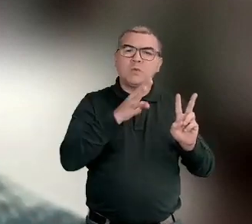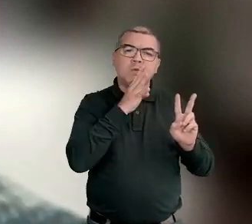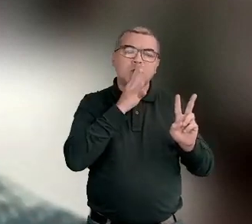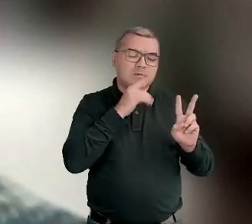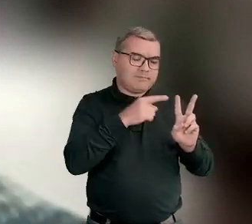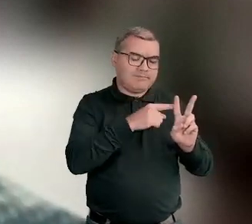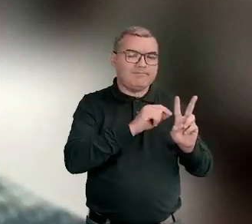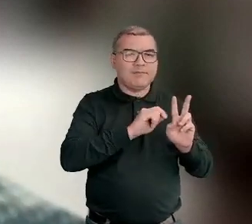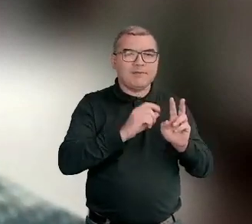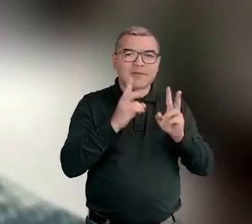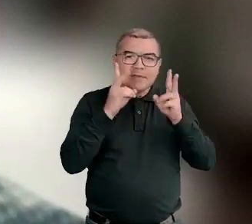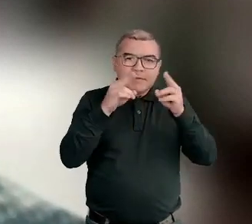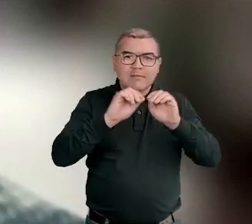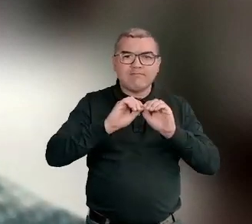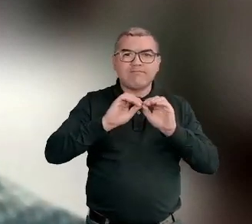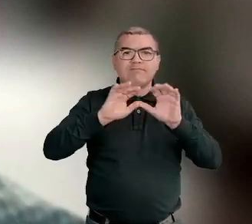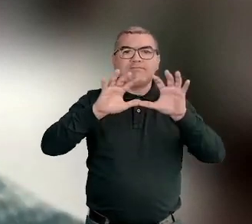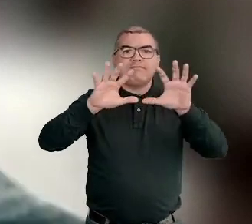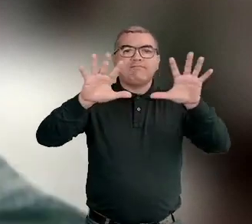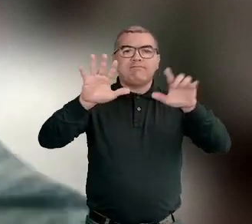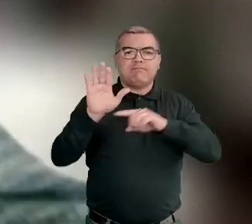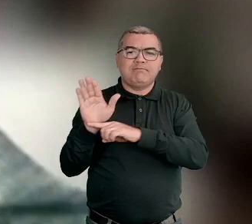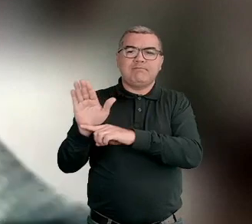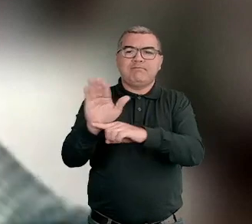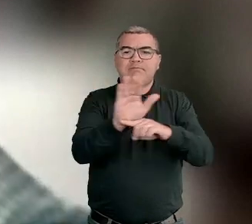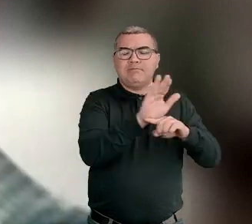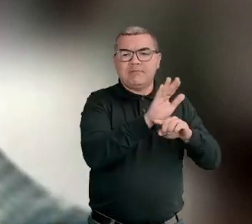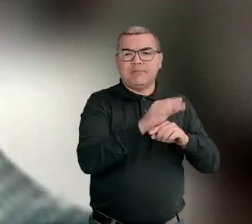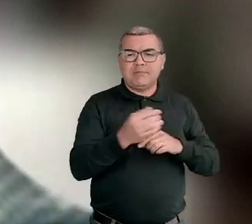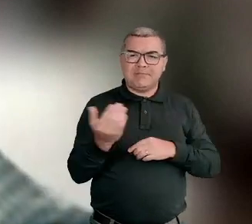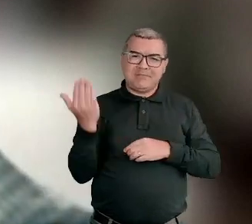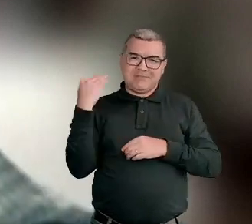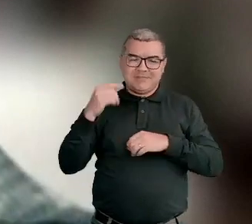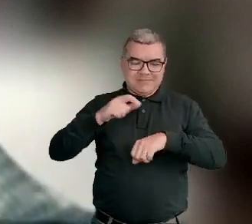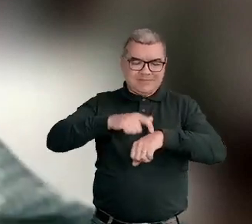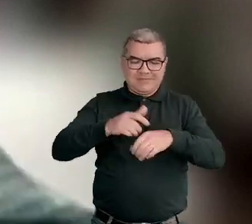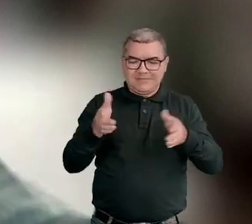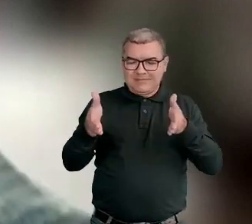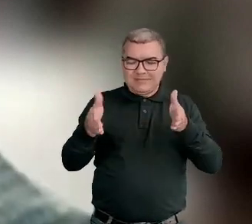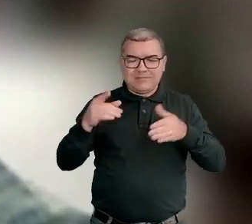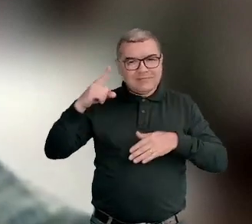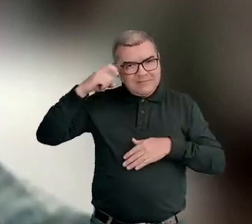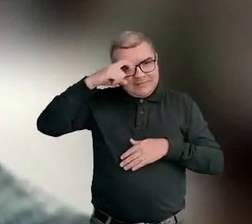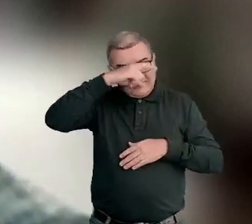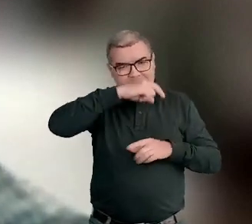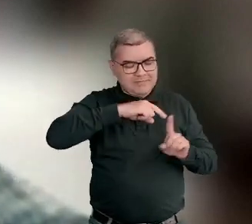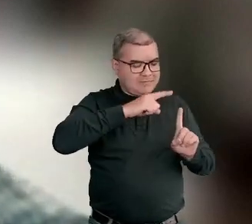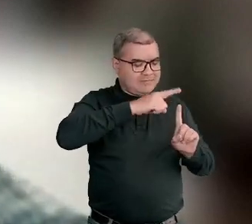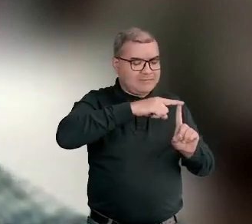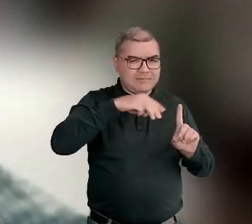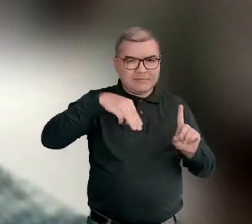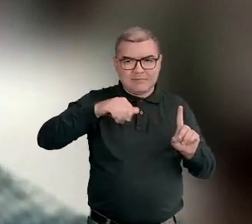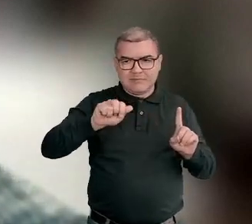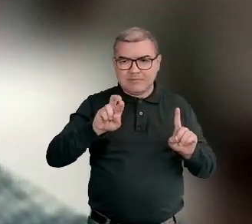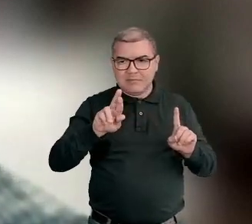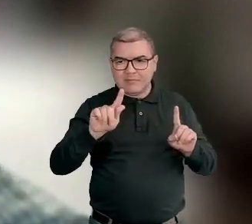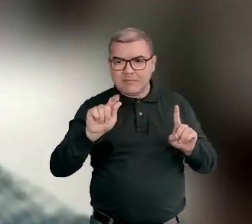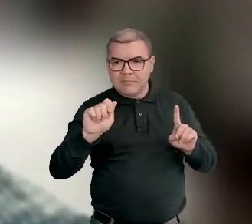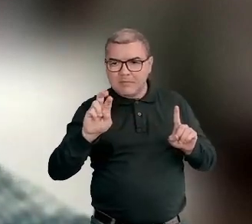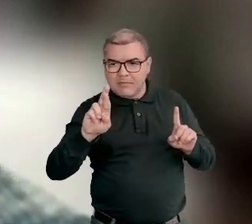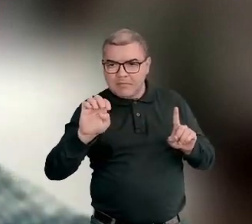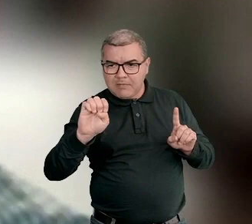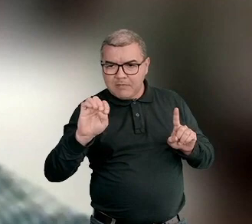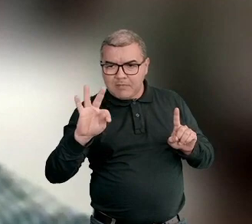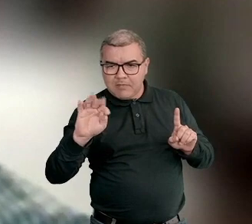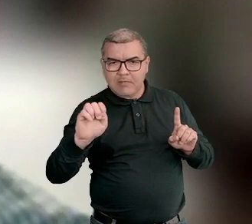iluminou nessa pandemia, né? Ao longo de todo esse período difícil. A Margarete é pneumologista, é pesquisadora sênior